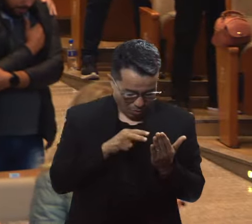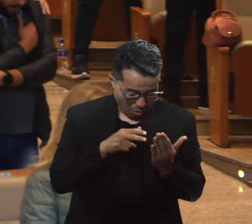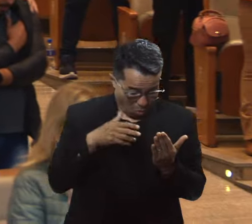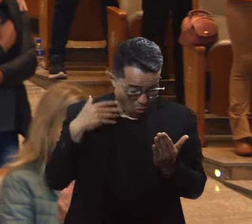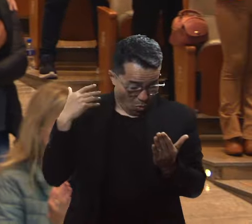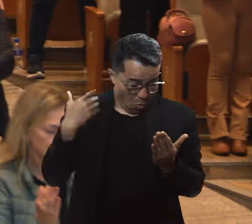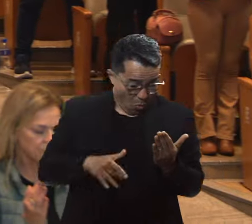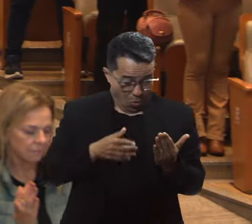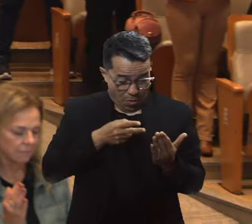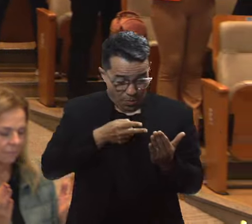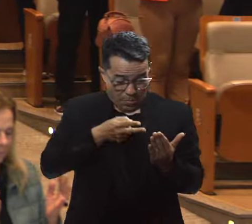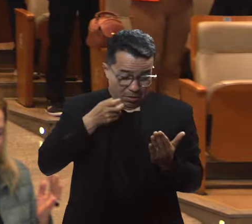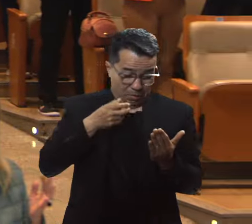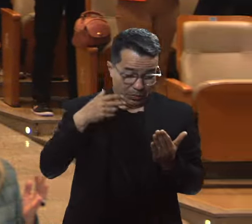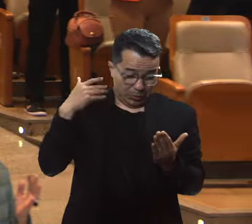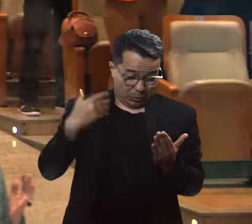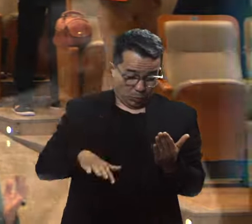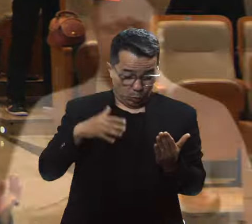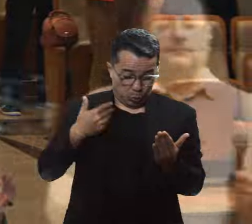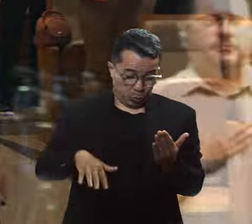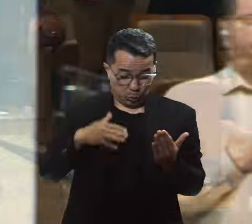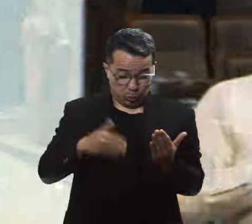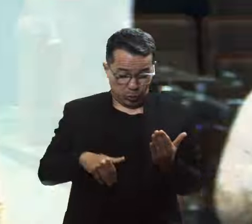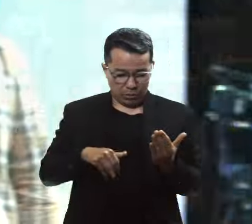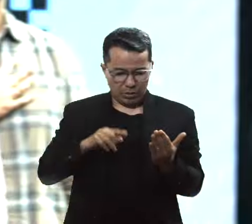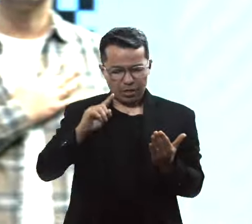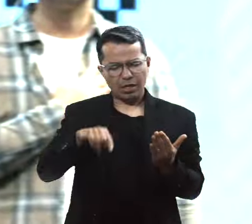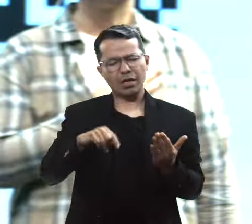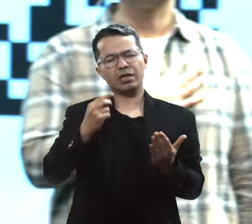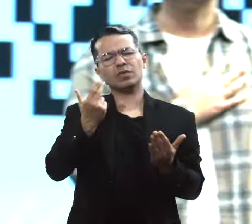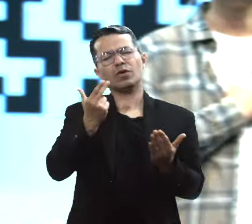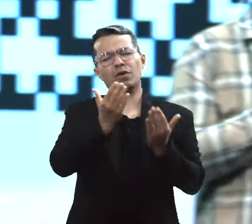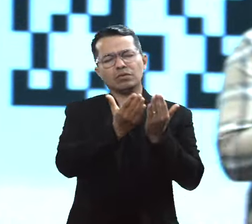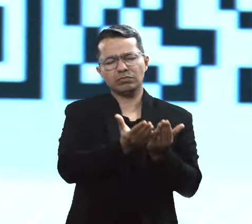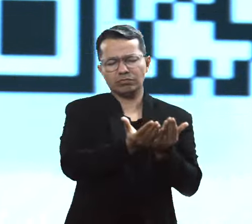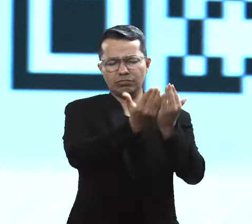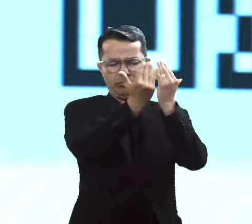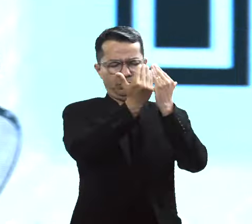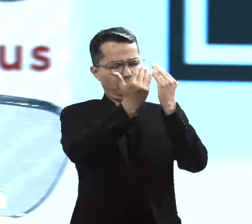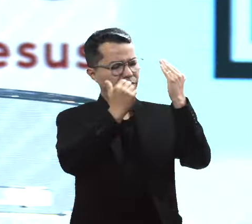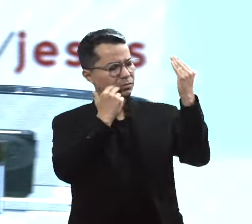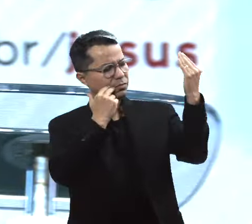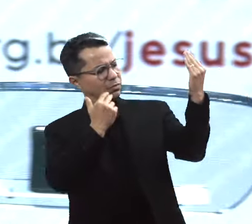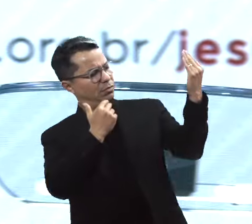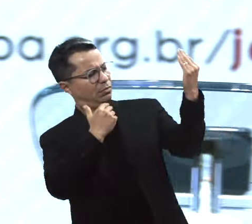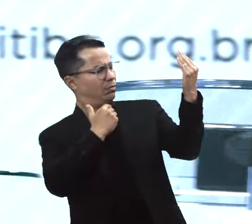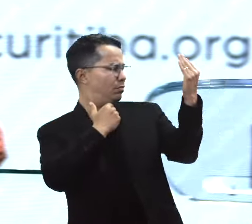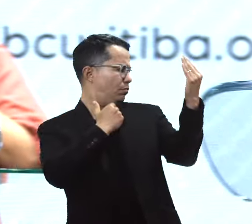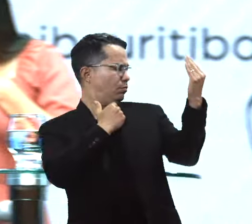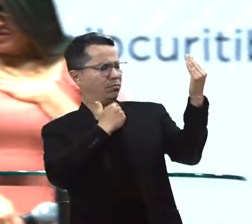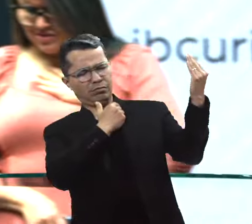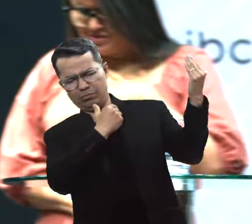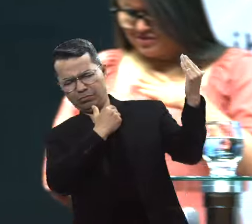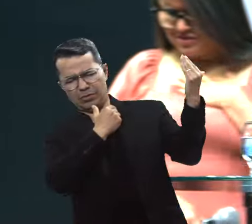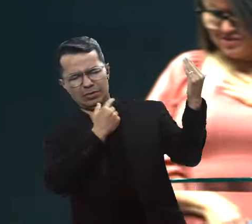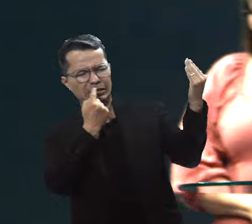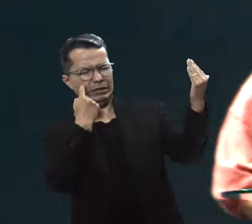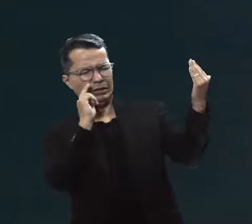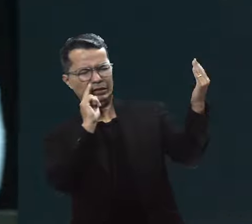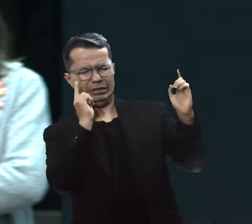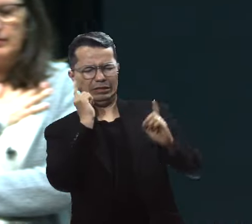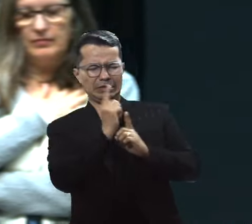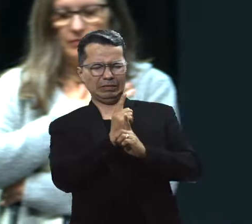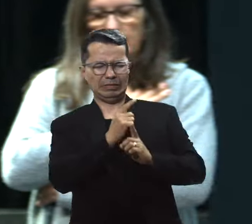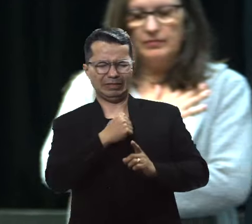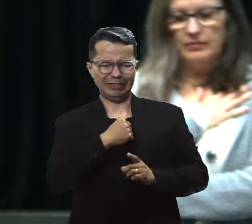manhã e olhamos no espelho, a aparência muitas vezes não está boa. E Pai, quando passamos o nosso coração na